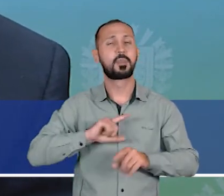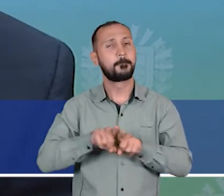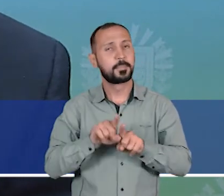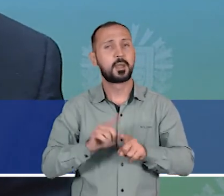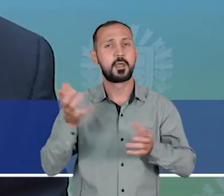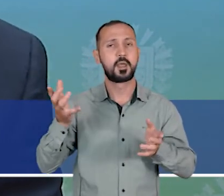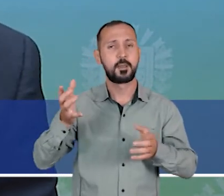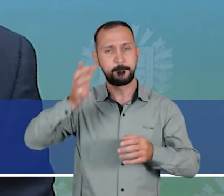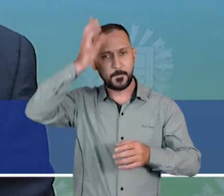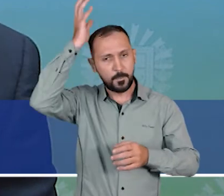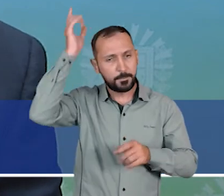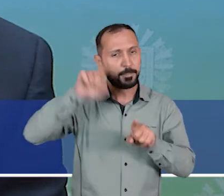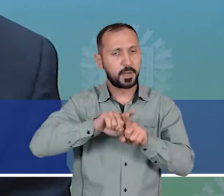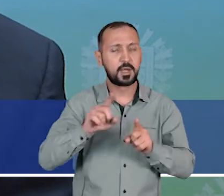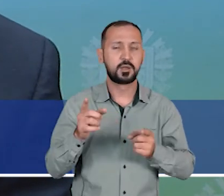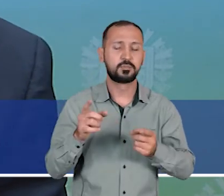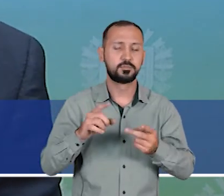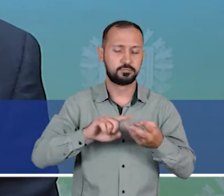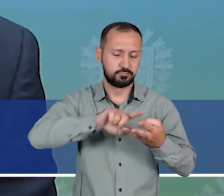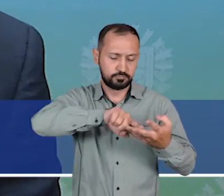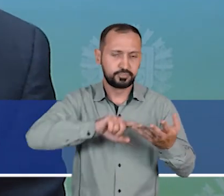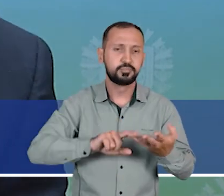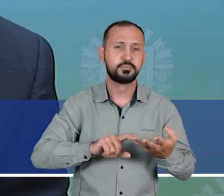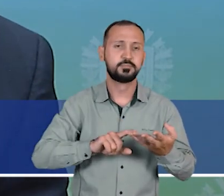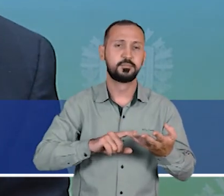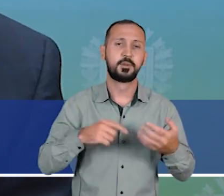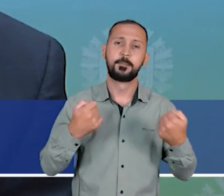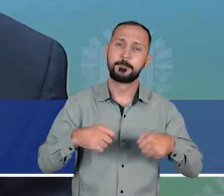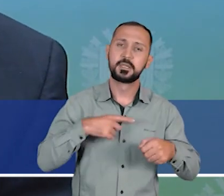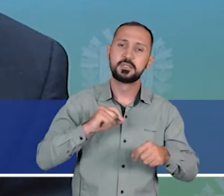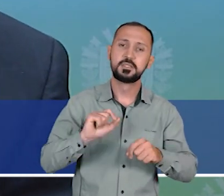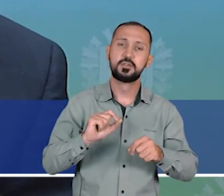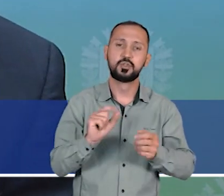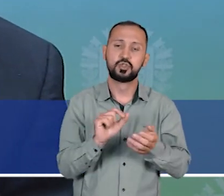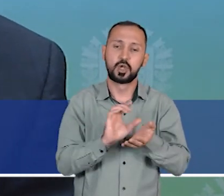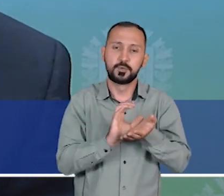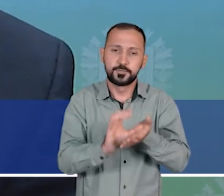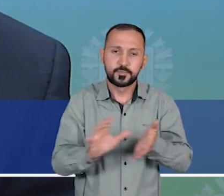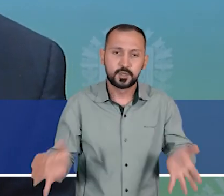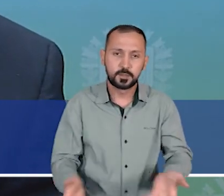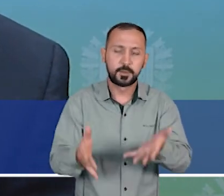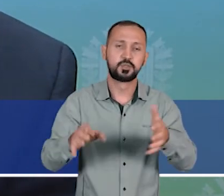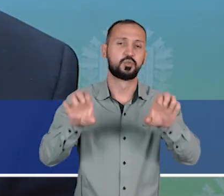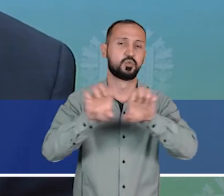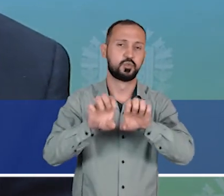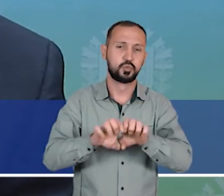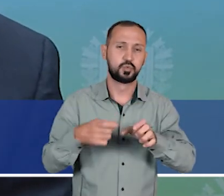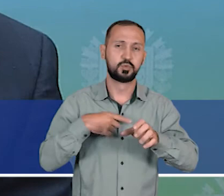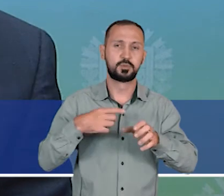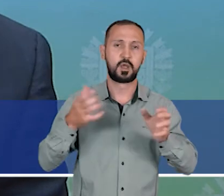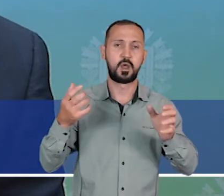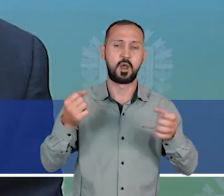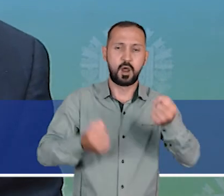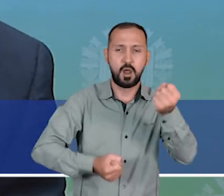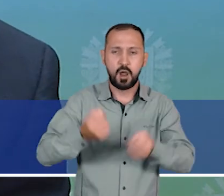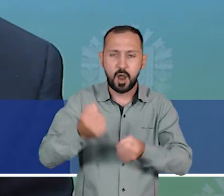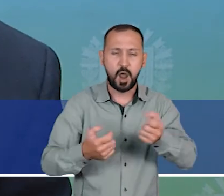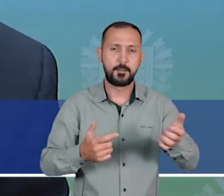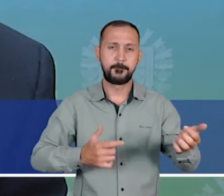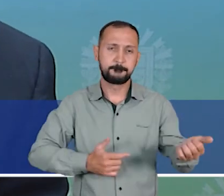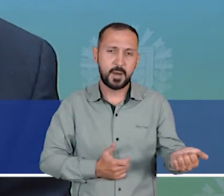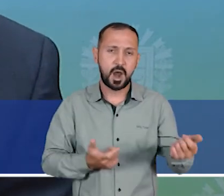Civil, bombeiros militares. Da mesma forma, nós precisamos de investimento em em estrutura, em